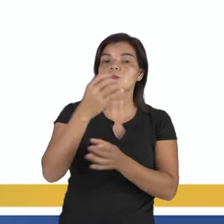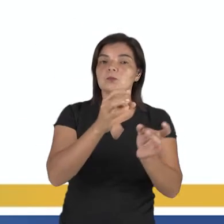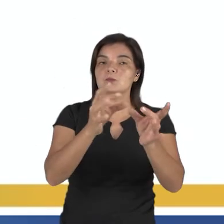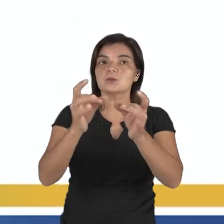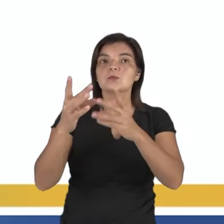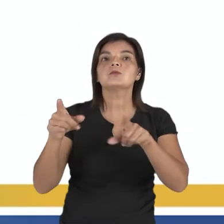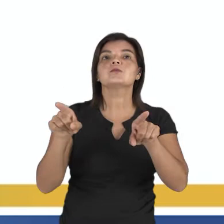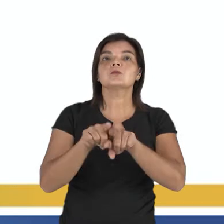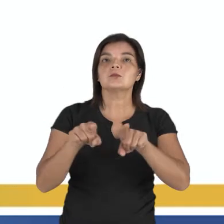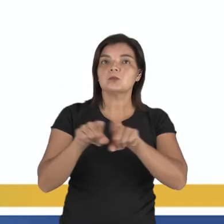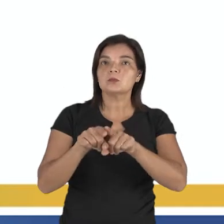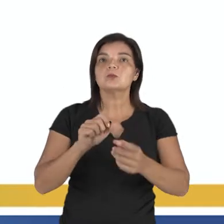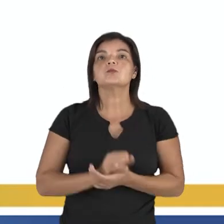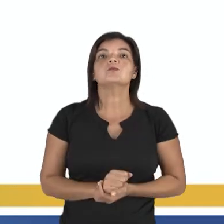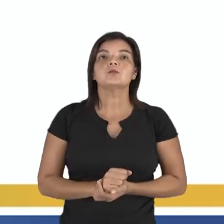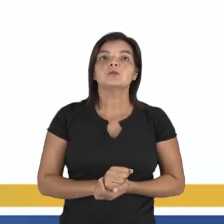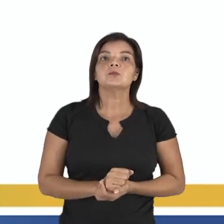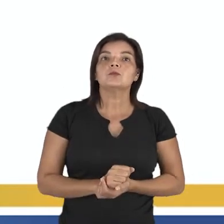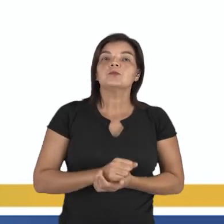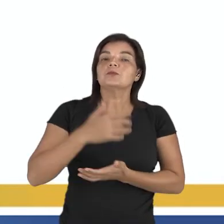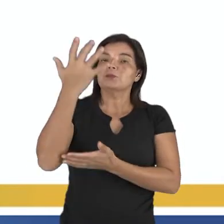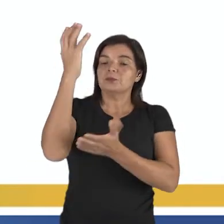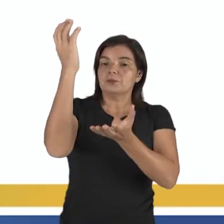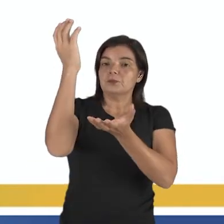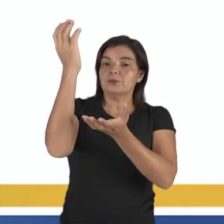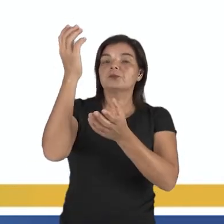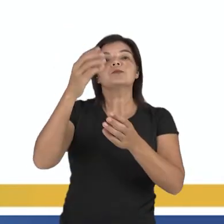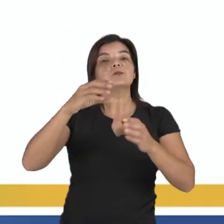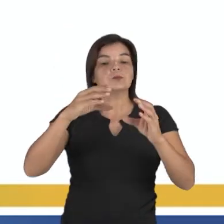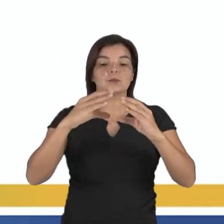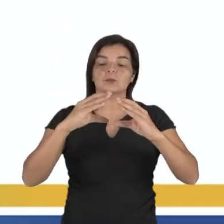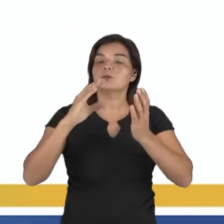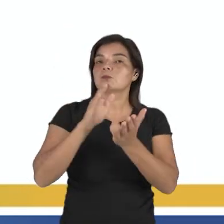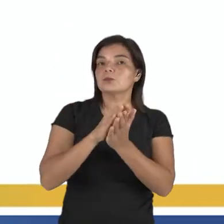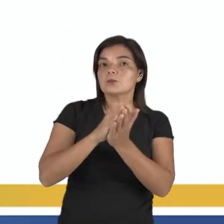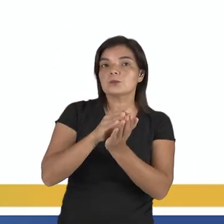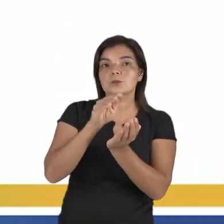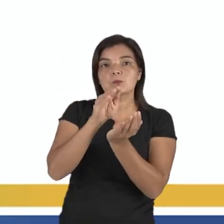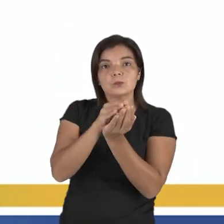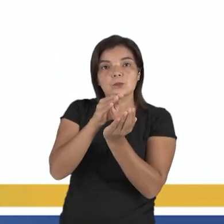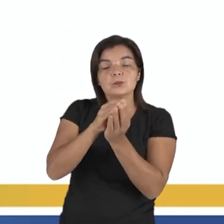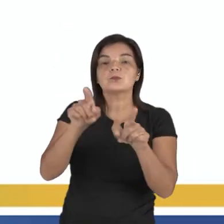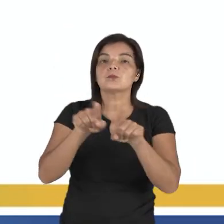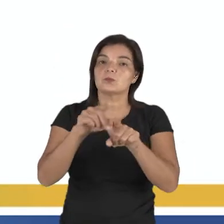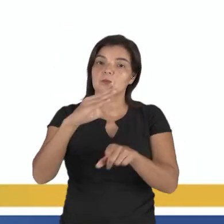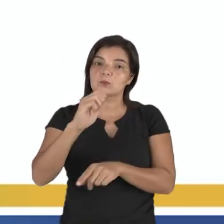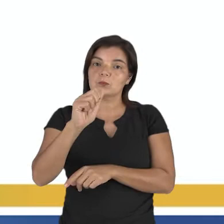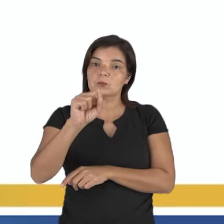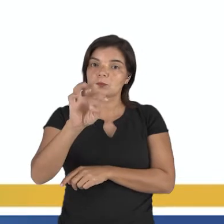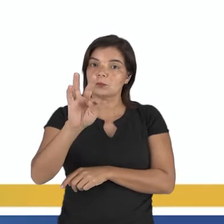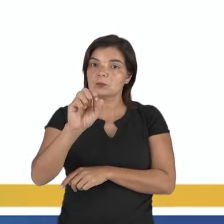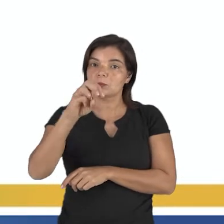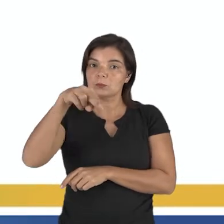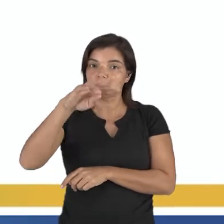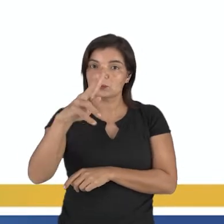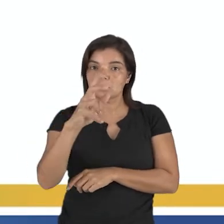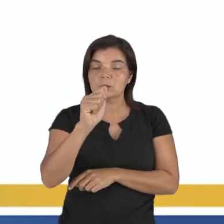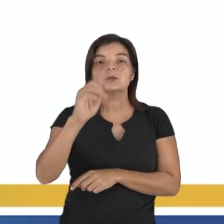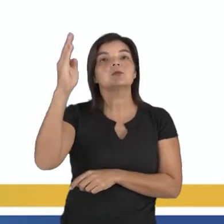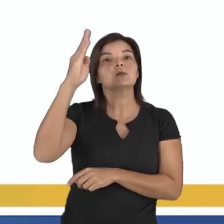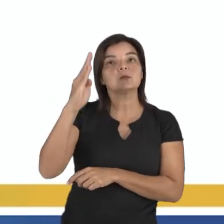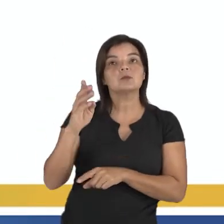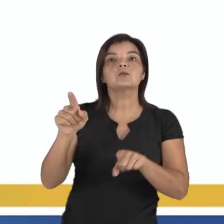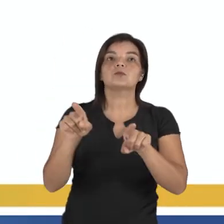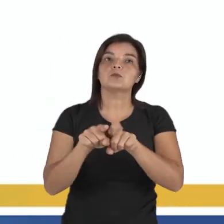estado, que também é grande produtor da castanha do Pará, ou que é mais conhecida atualmente como castanha do Brasil,